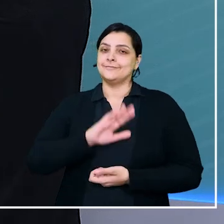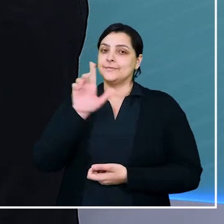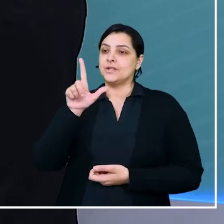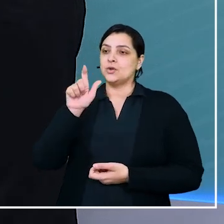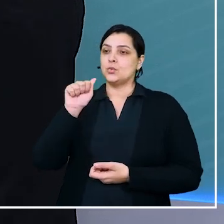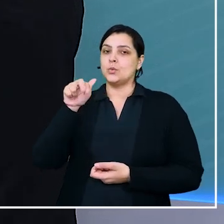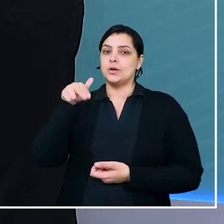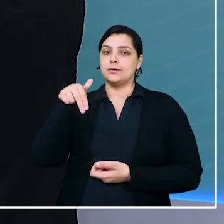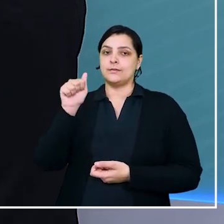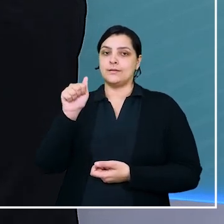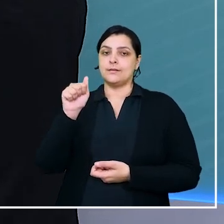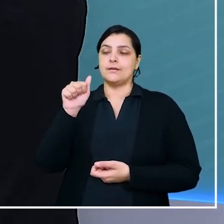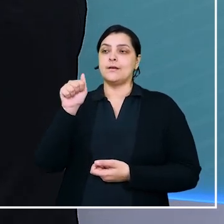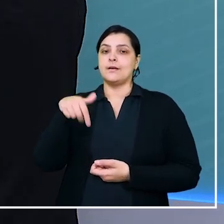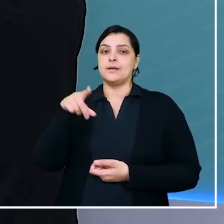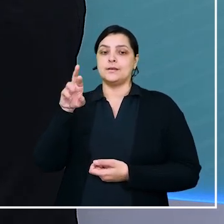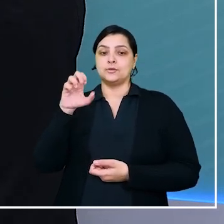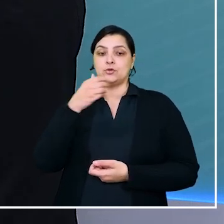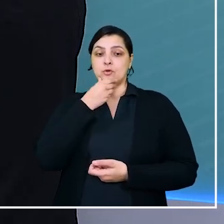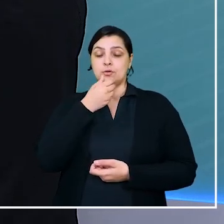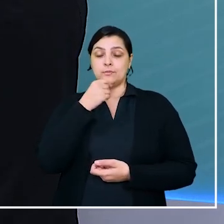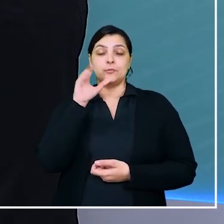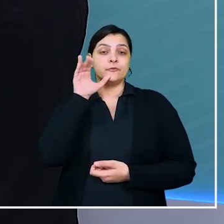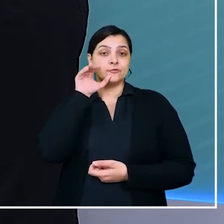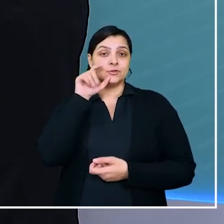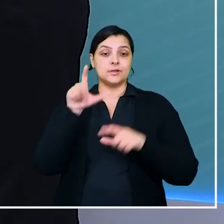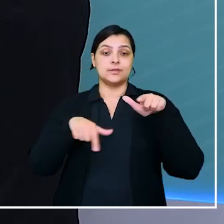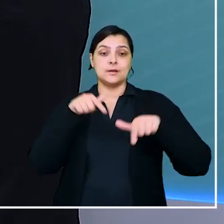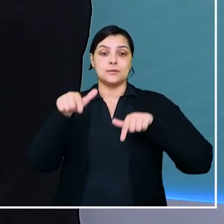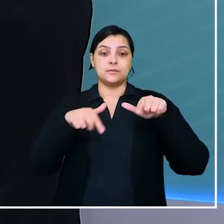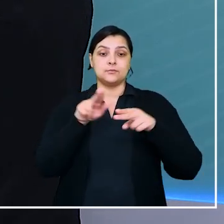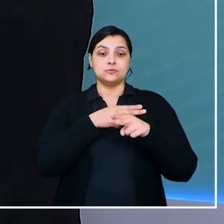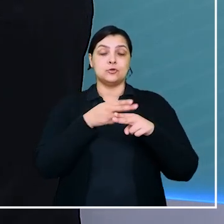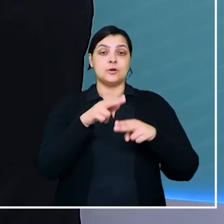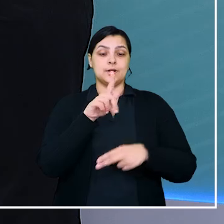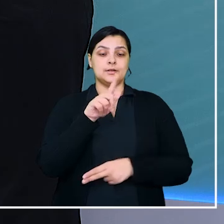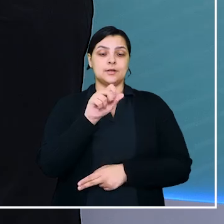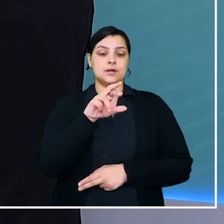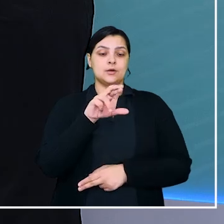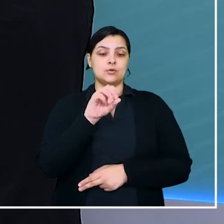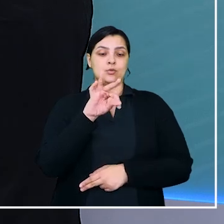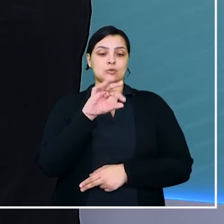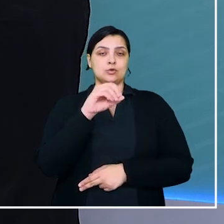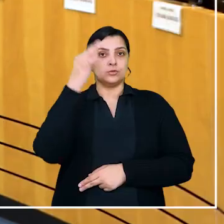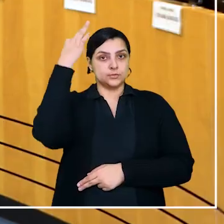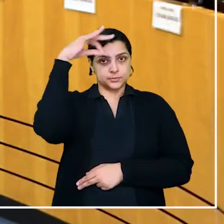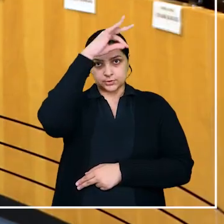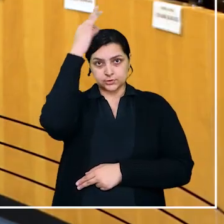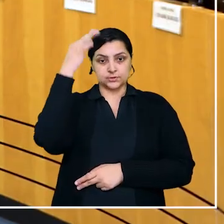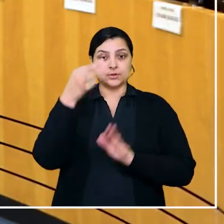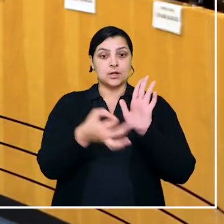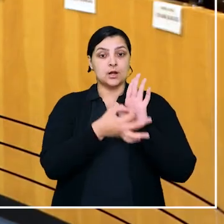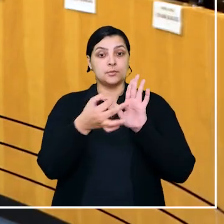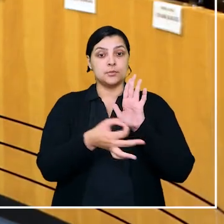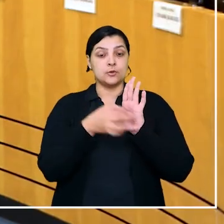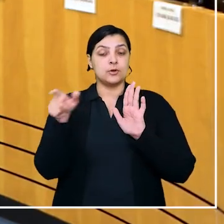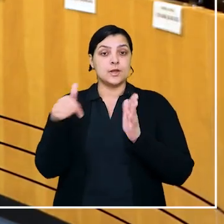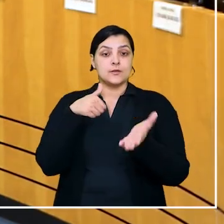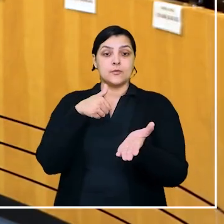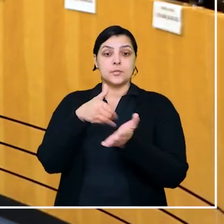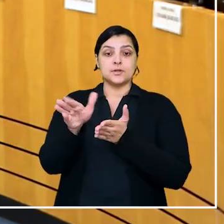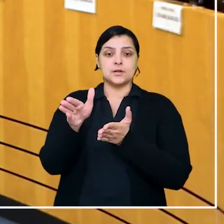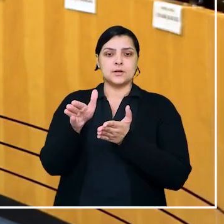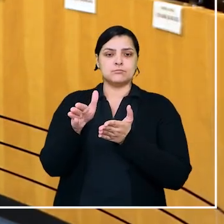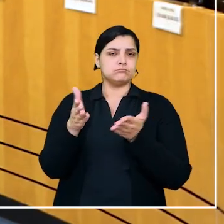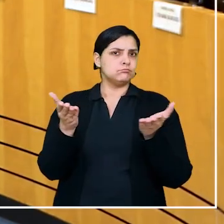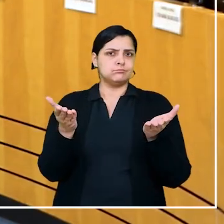Oi, Luane. Anderson, um empregado que trabalhava para Chocolates Garoto no Espírito Santo, argumentou que foi dispensado